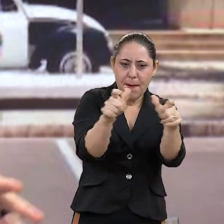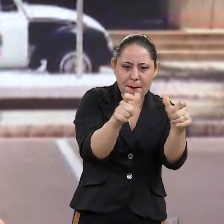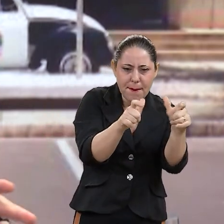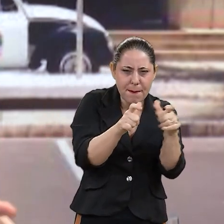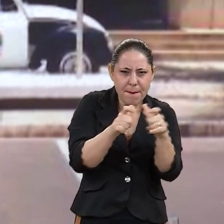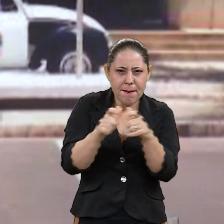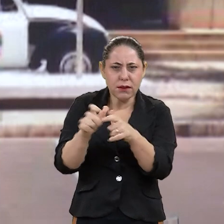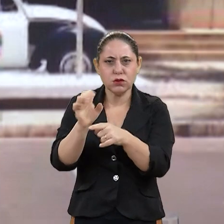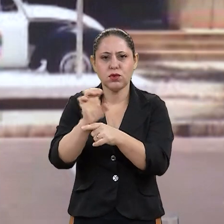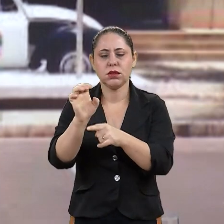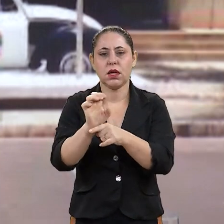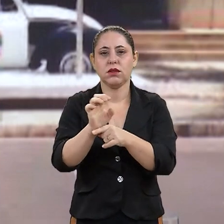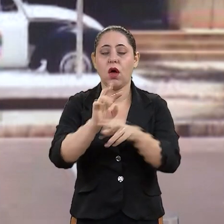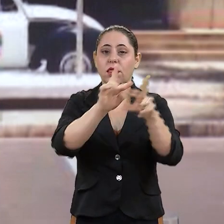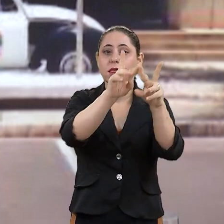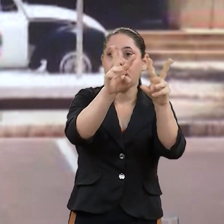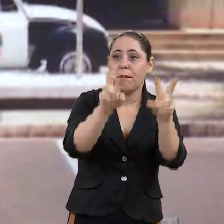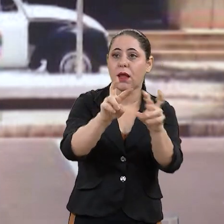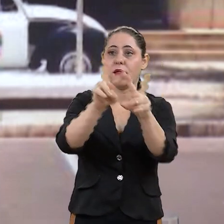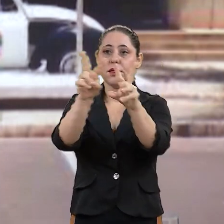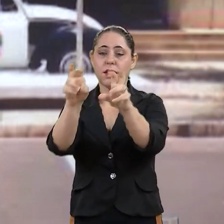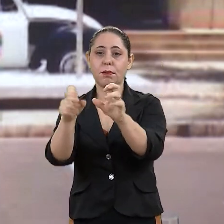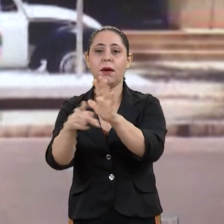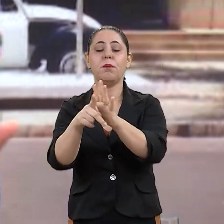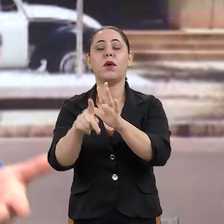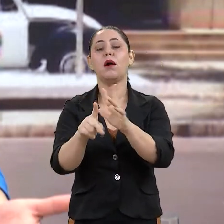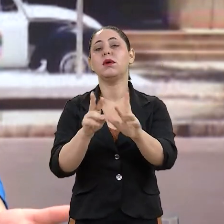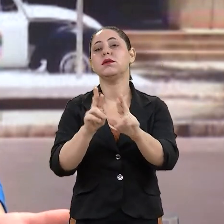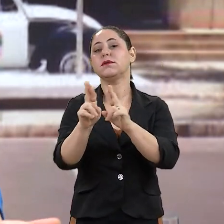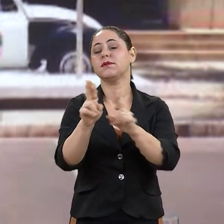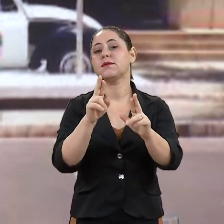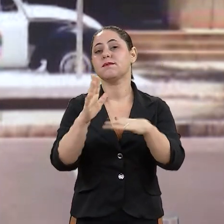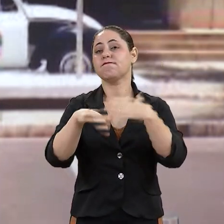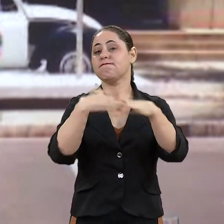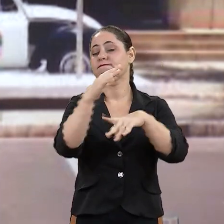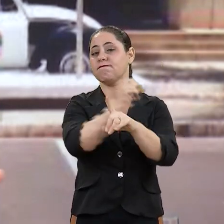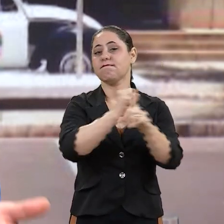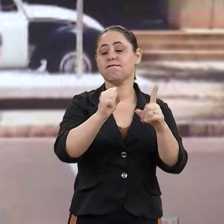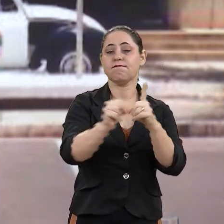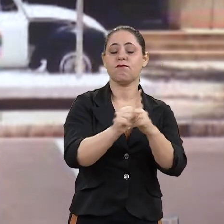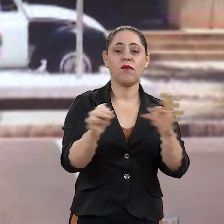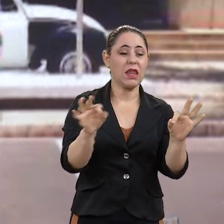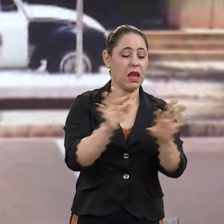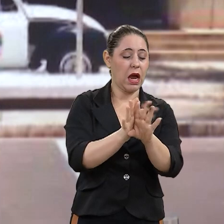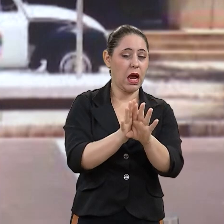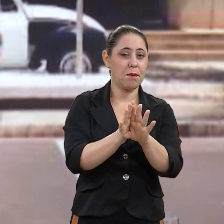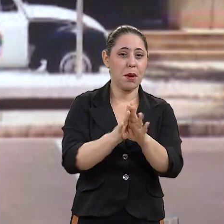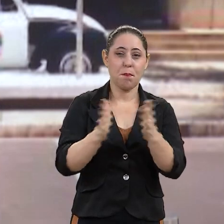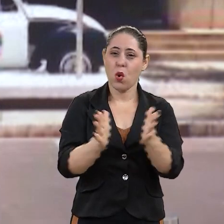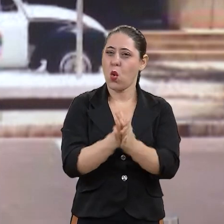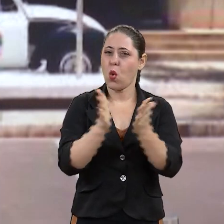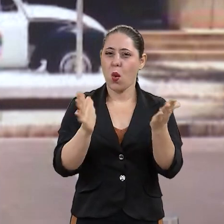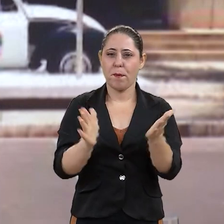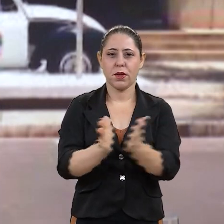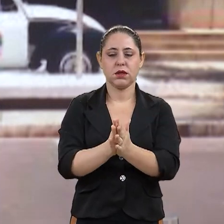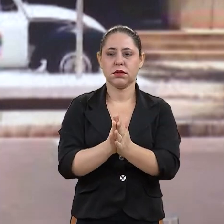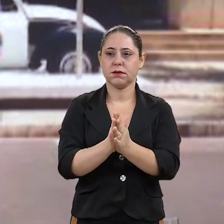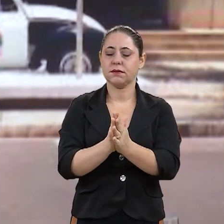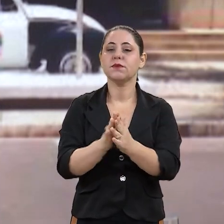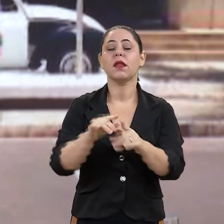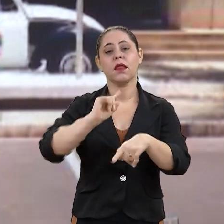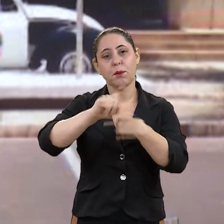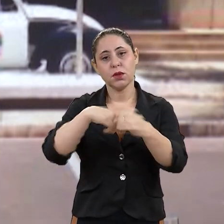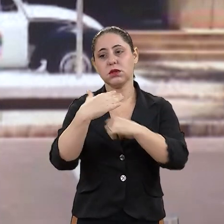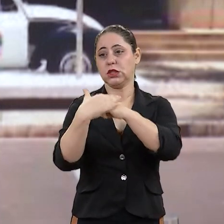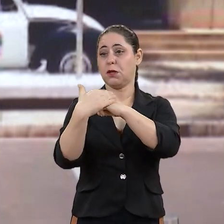vários territórios do estado, com diversos temas relacionados a desenvolvimento social, combate à pobreza. E aí eu